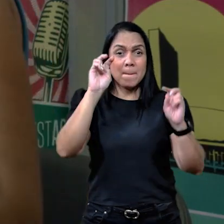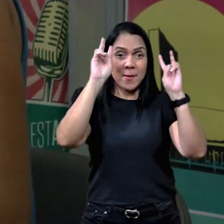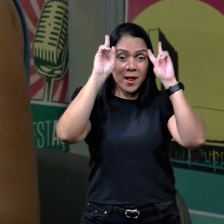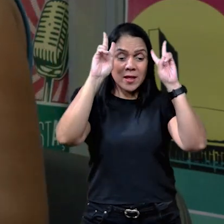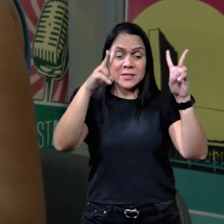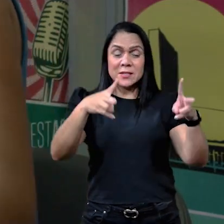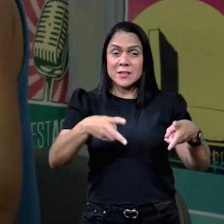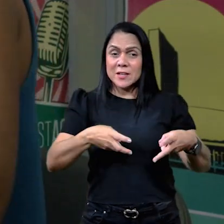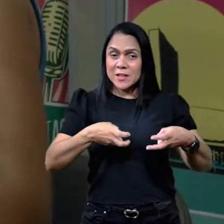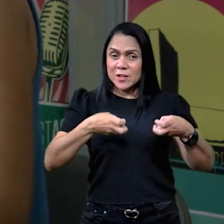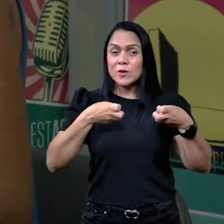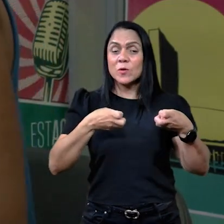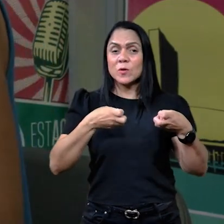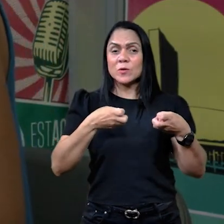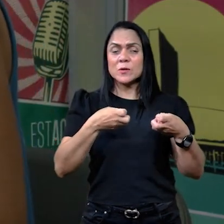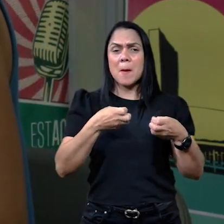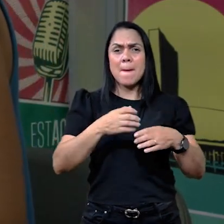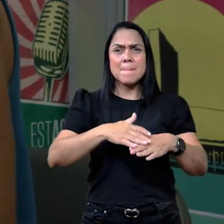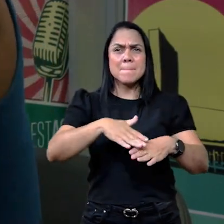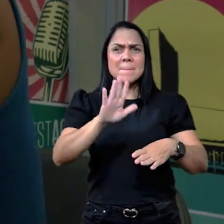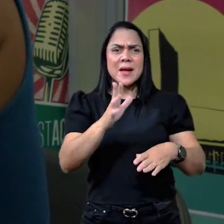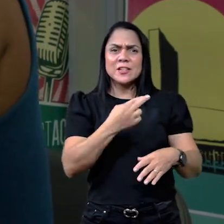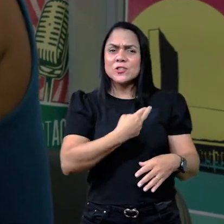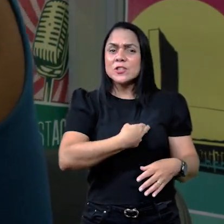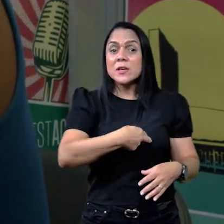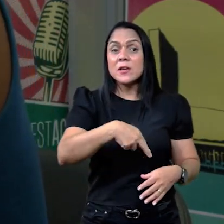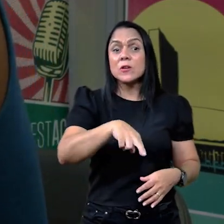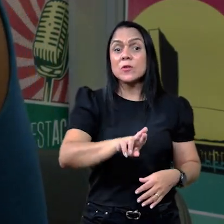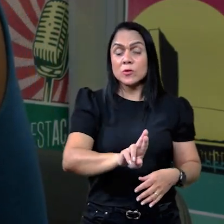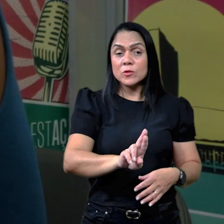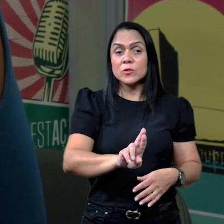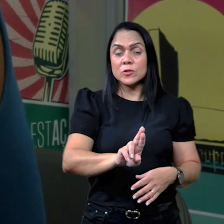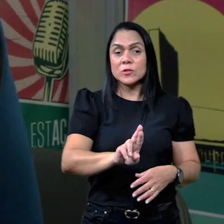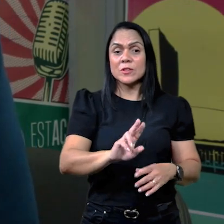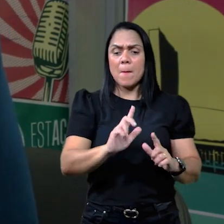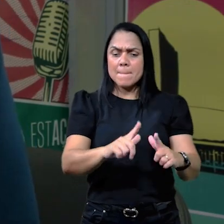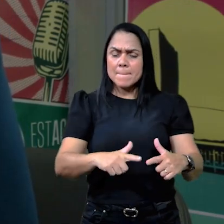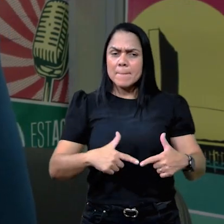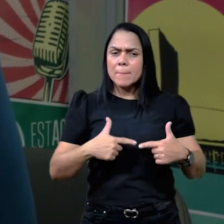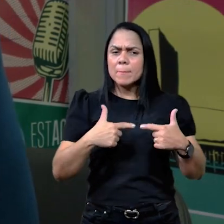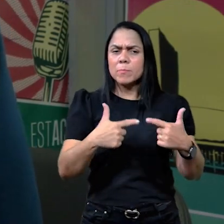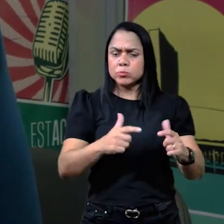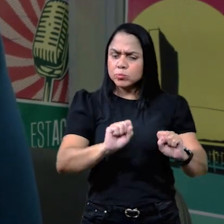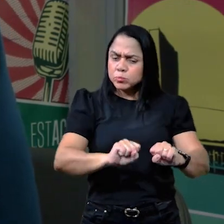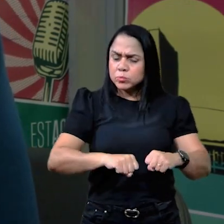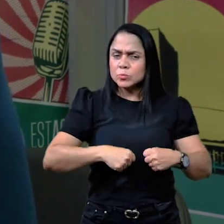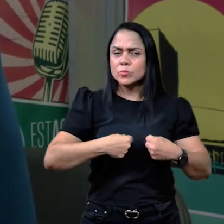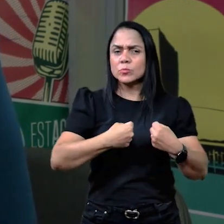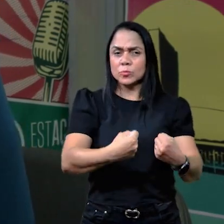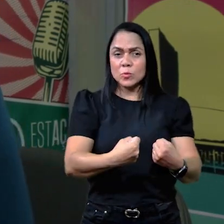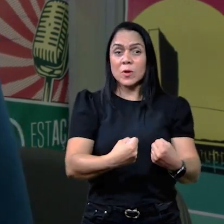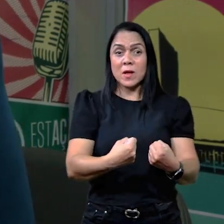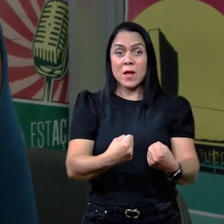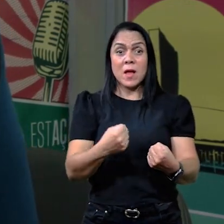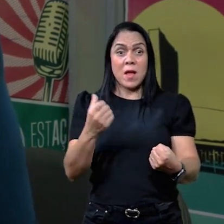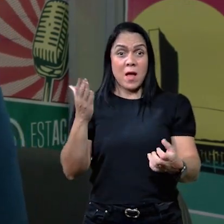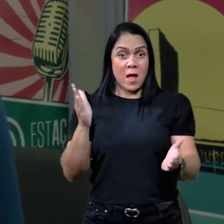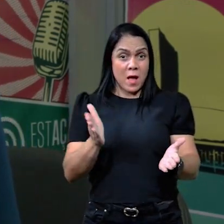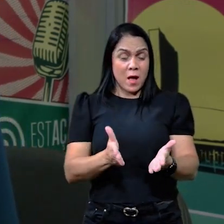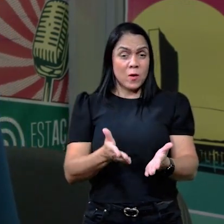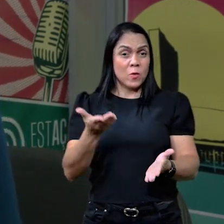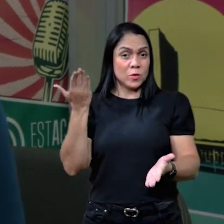sermos reconhecidos além da religiosidade. E aí, depois de muita luta, né, agora em